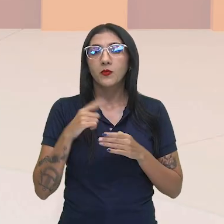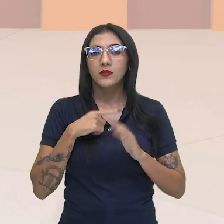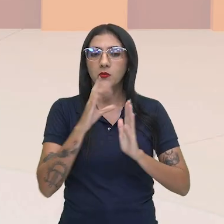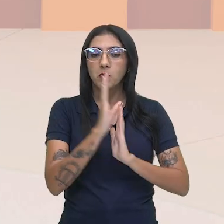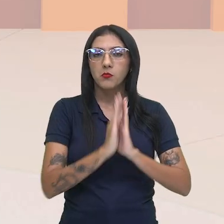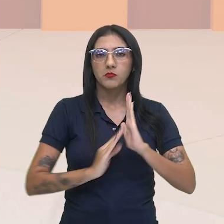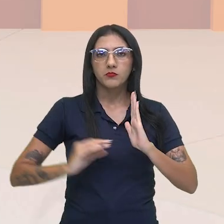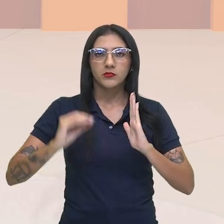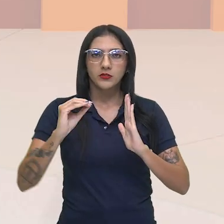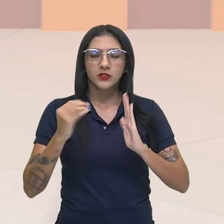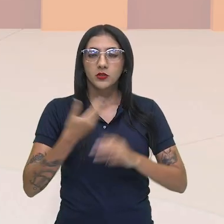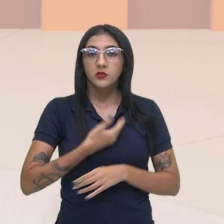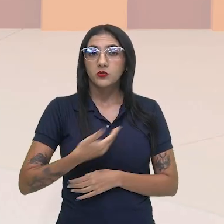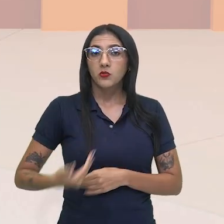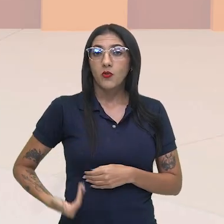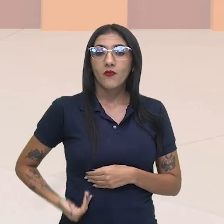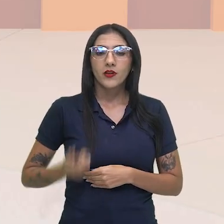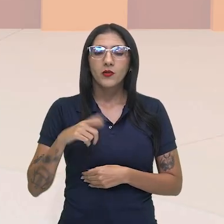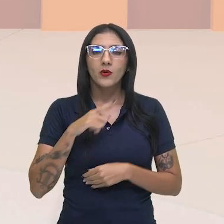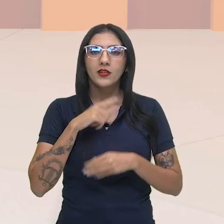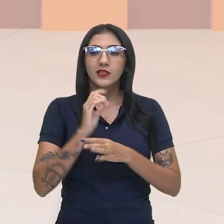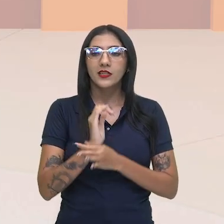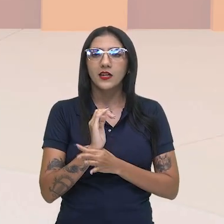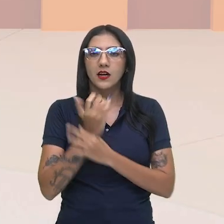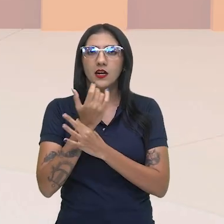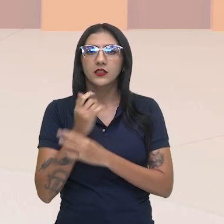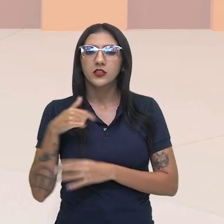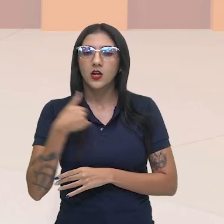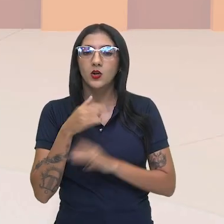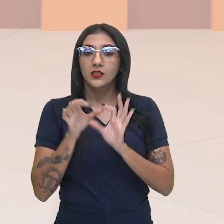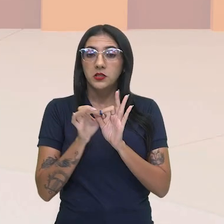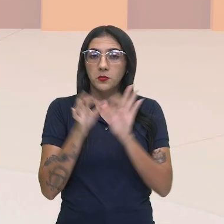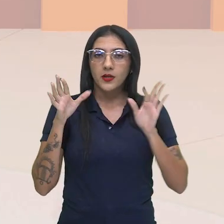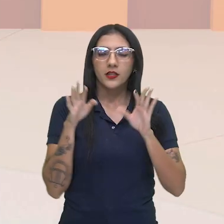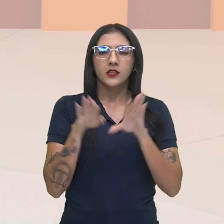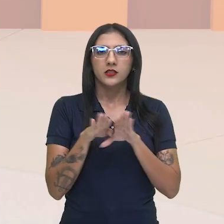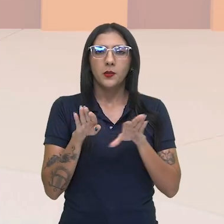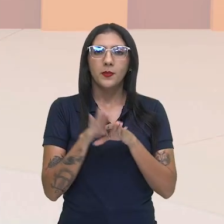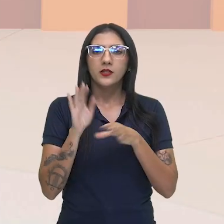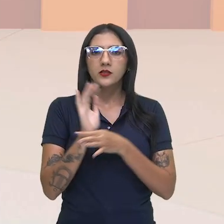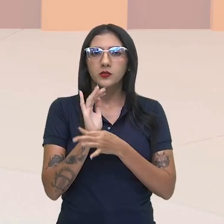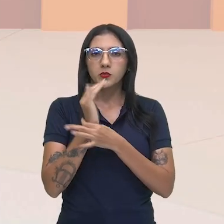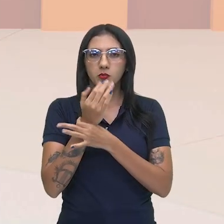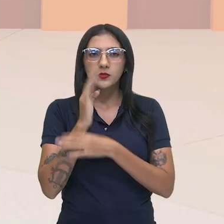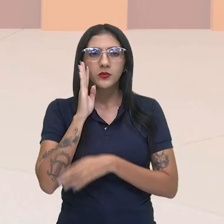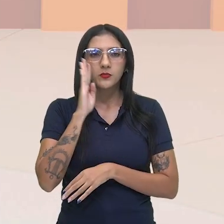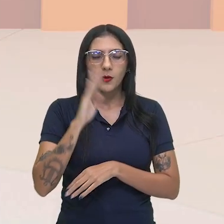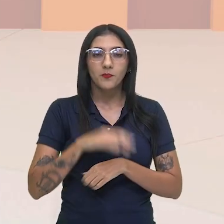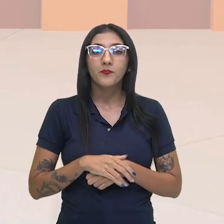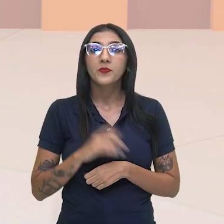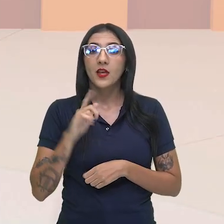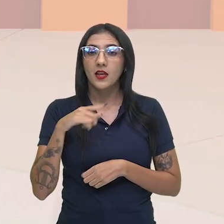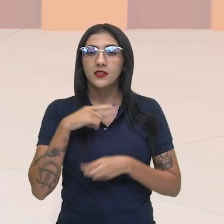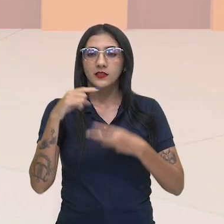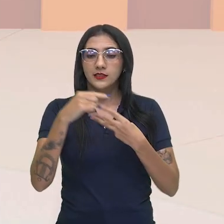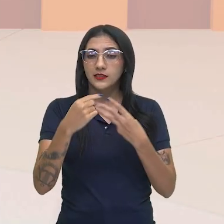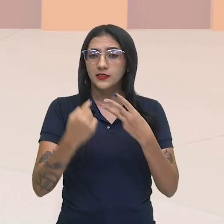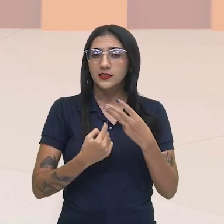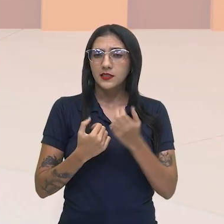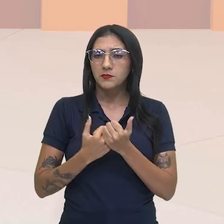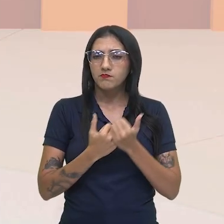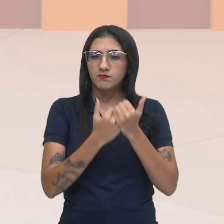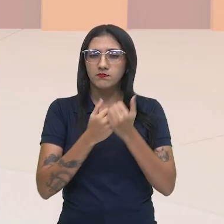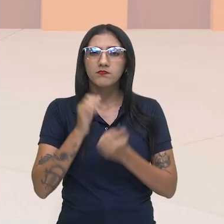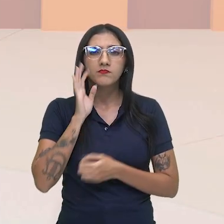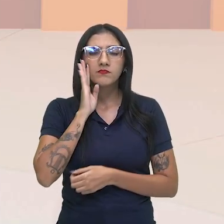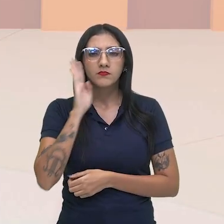de governo que garante a nossa liberdade e a nossa segurança. E ele tem 3 pilares principais. Vamos ver esses